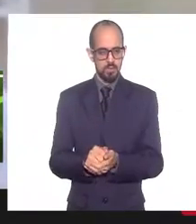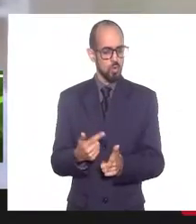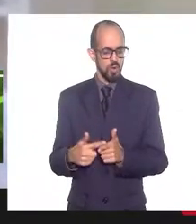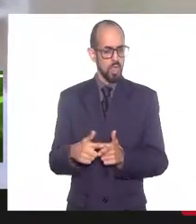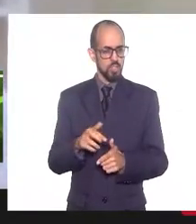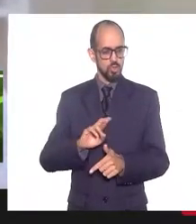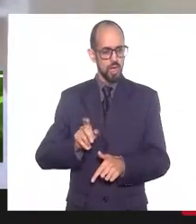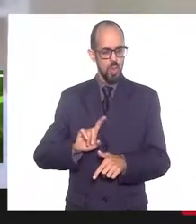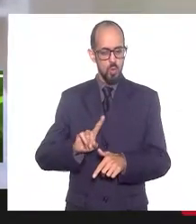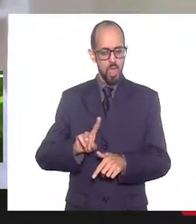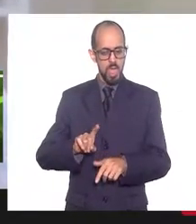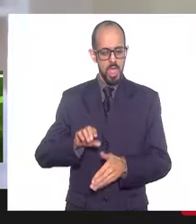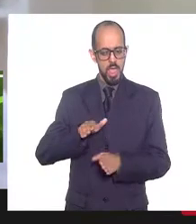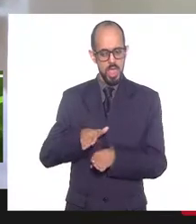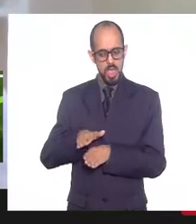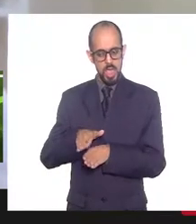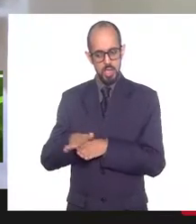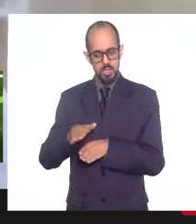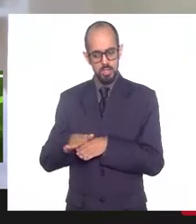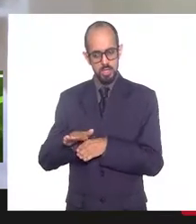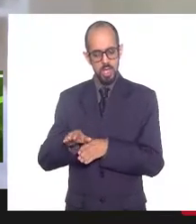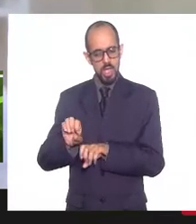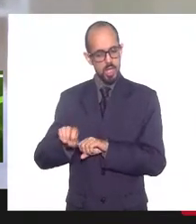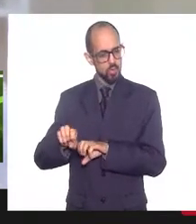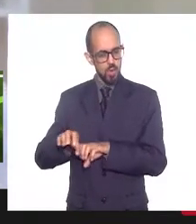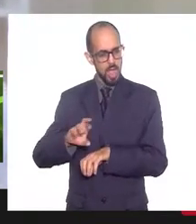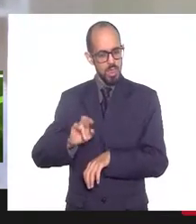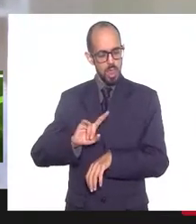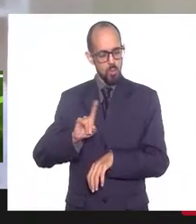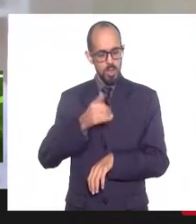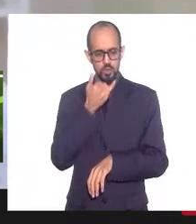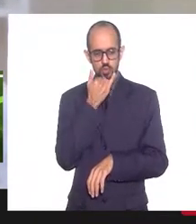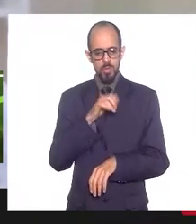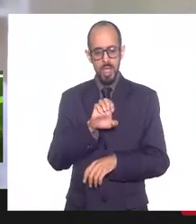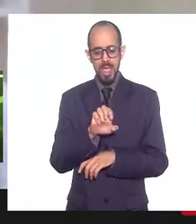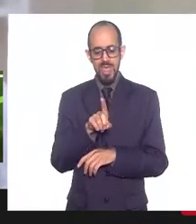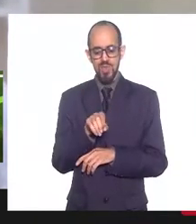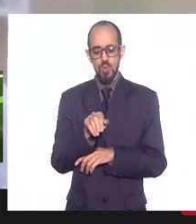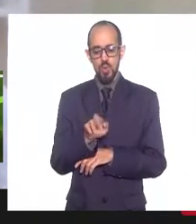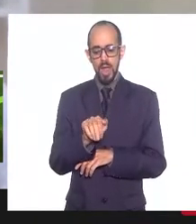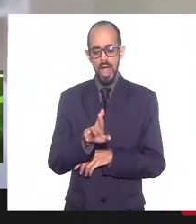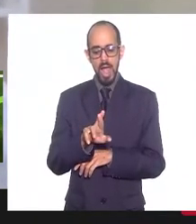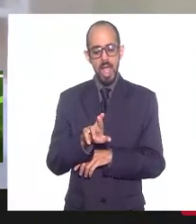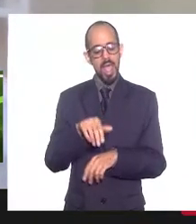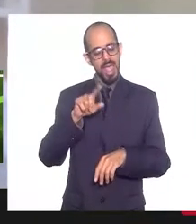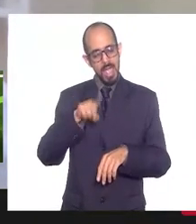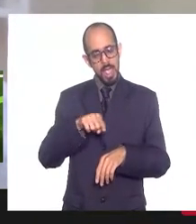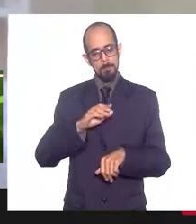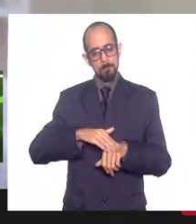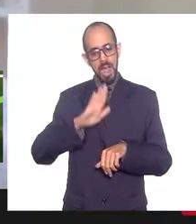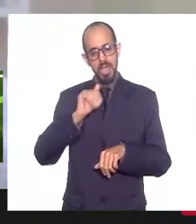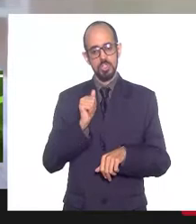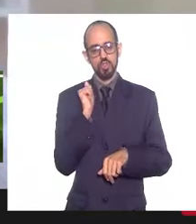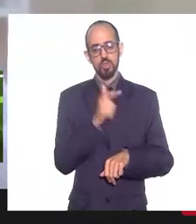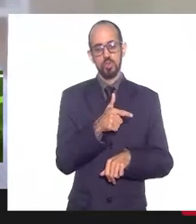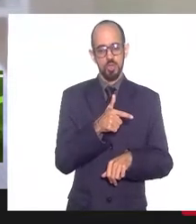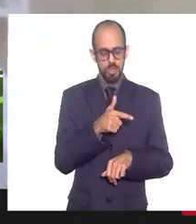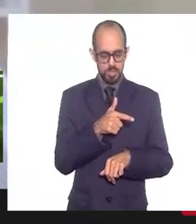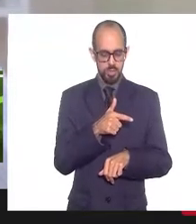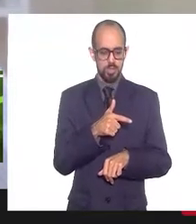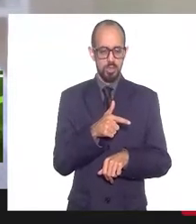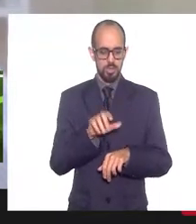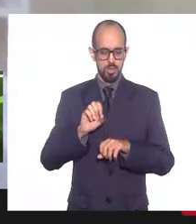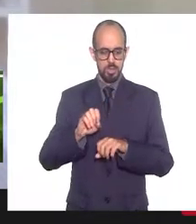educar não é evangelizar. Educar é muito mais. E